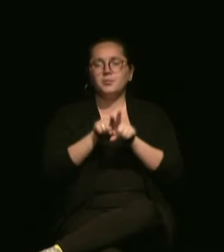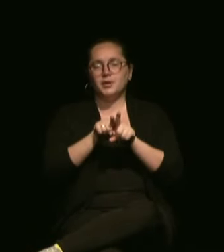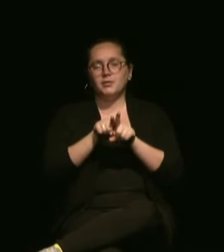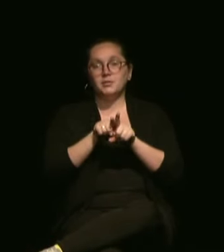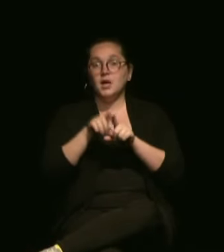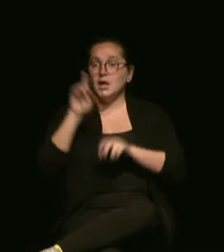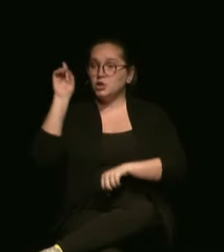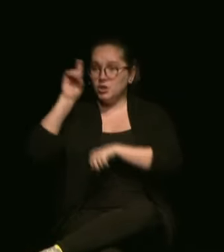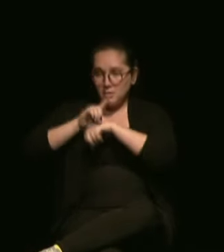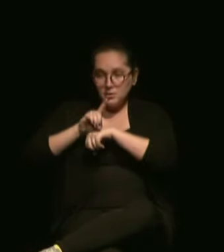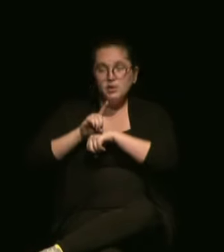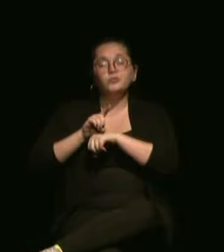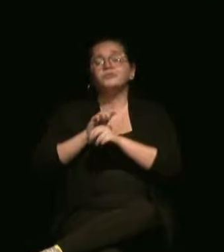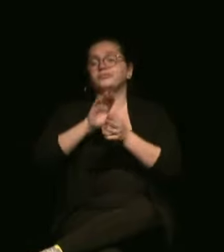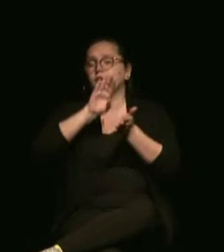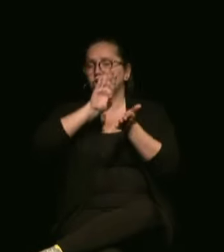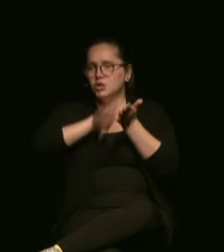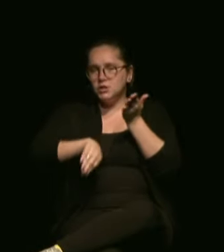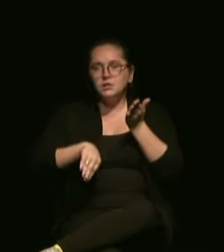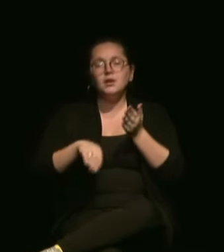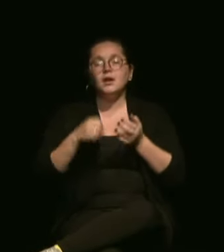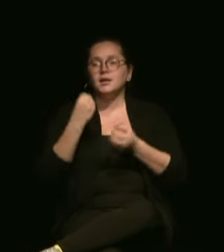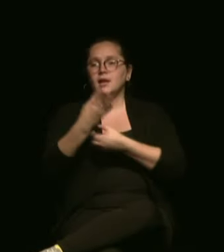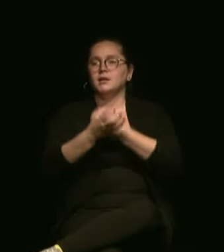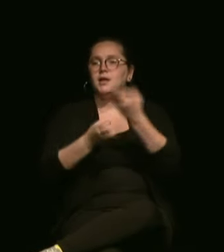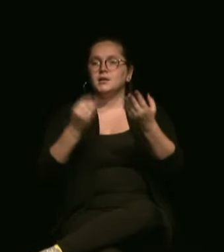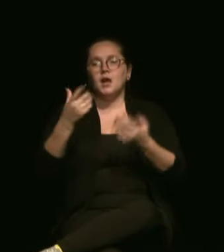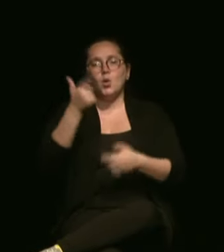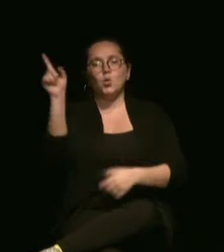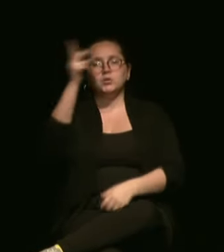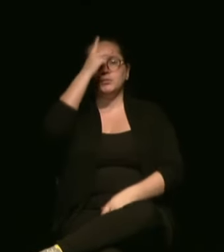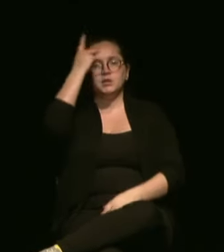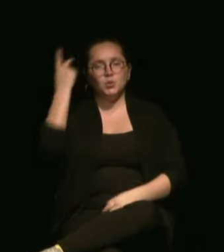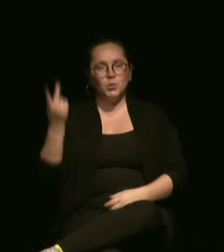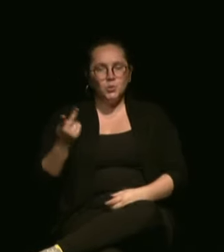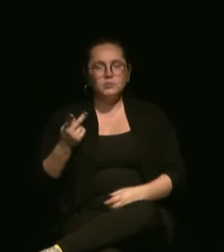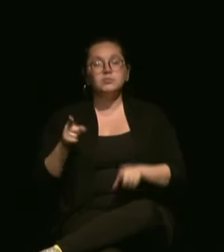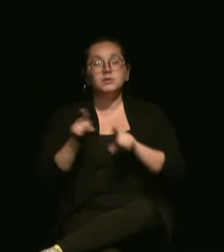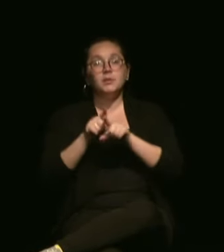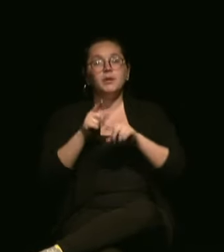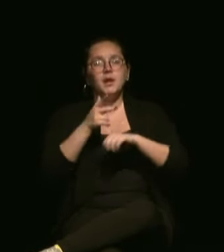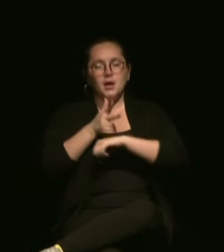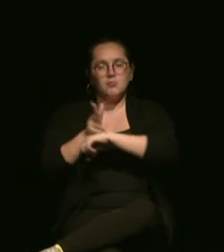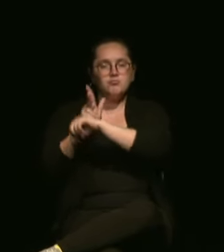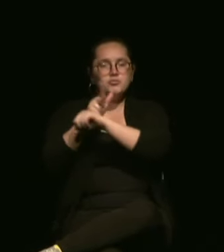até direção, que ele delega em Moscou, movimento de câmera,